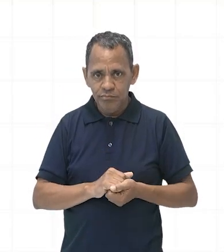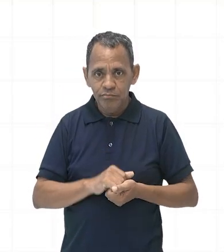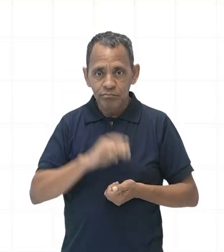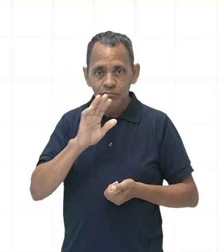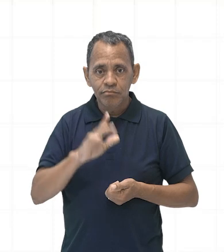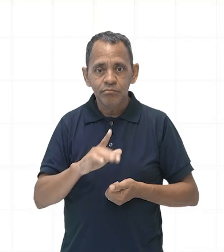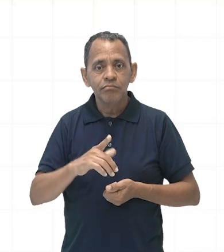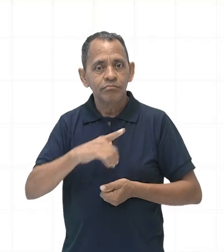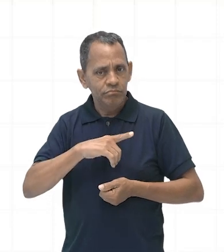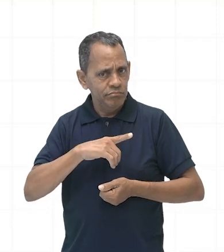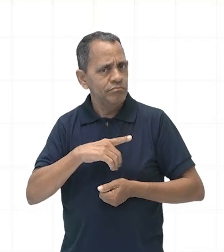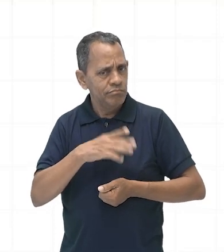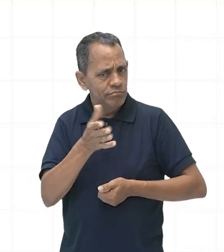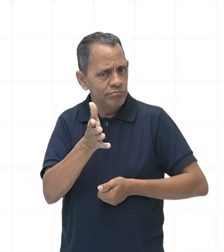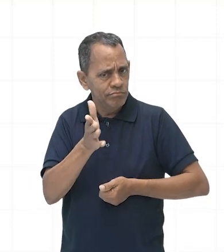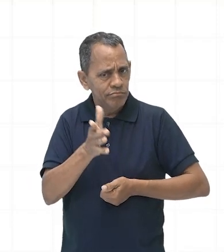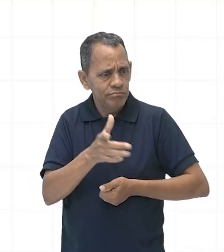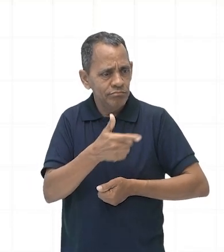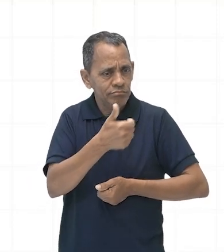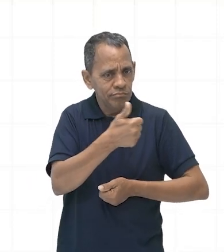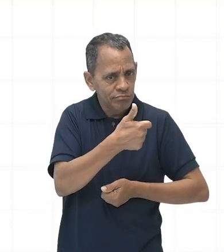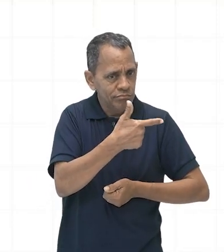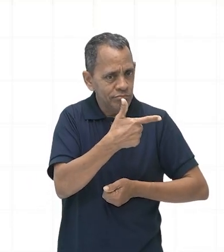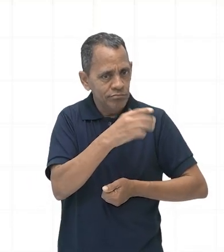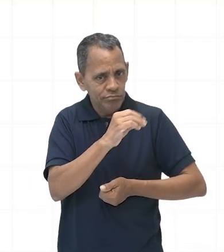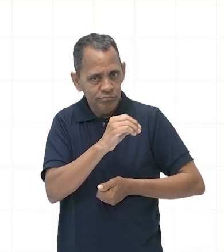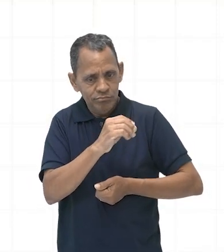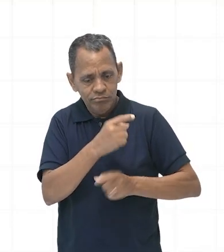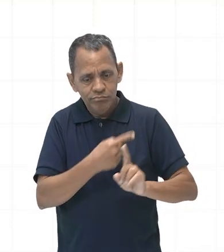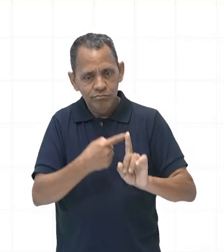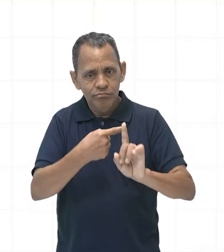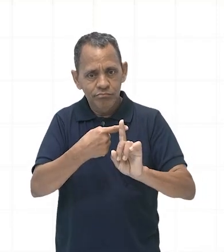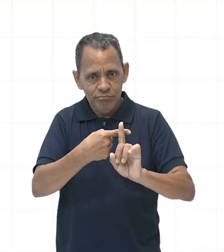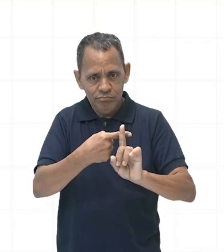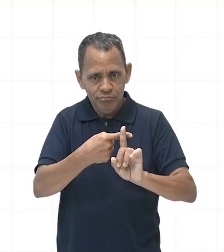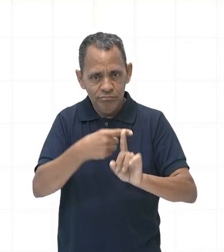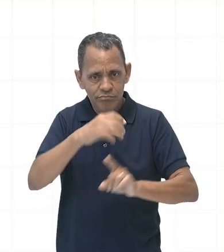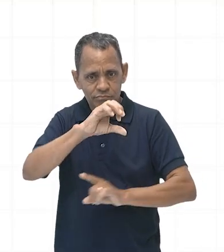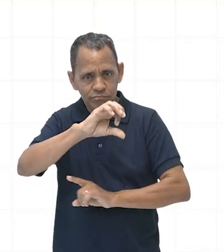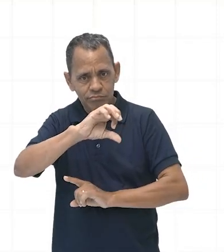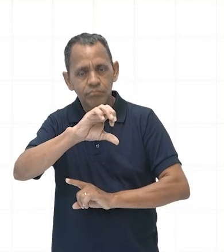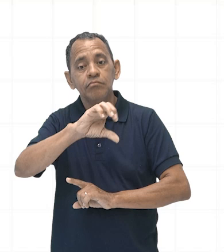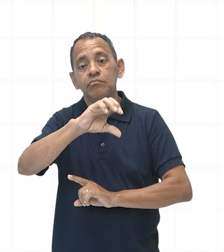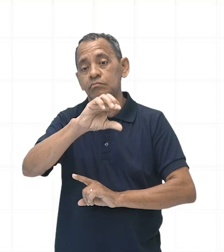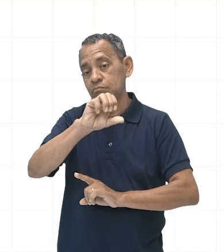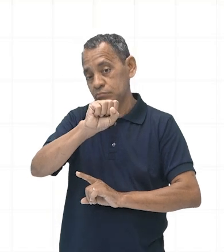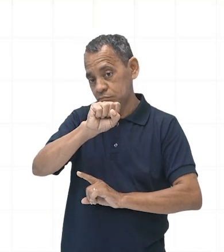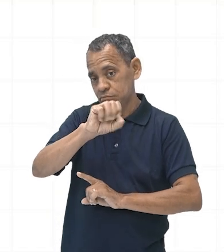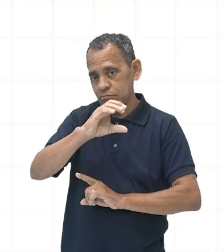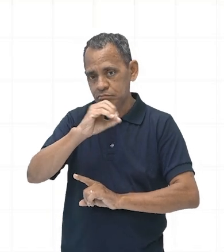tinha 120. Então, 120 mais 800, nós vamos obter